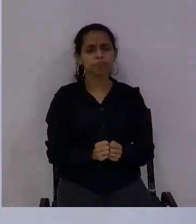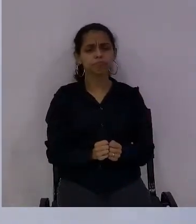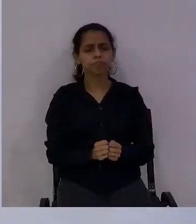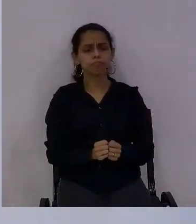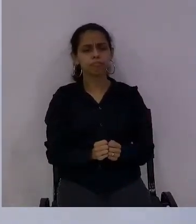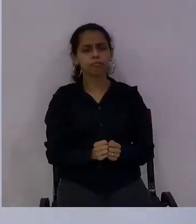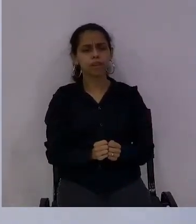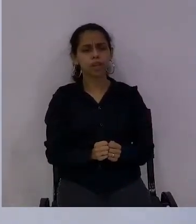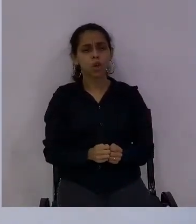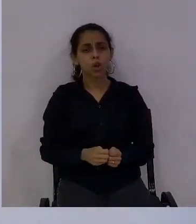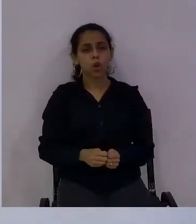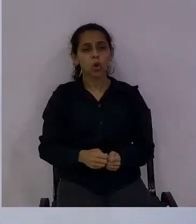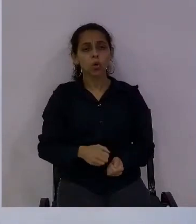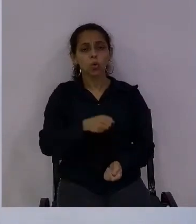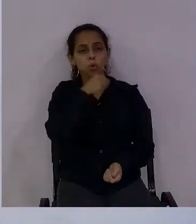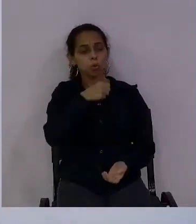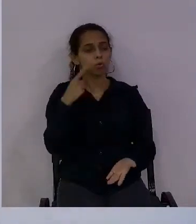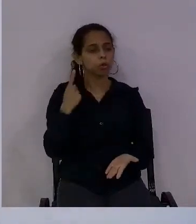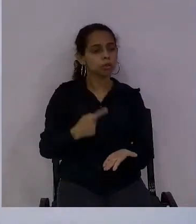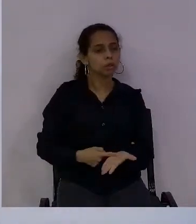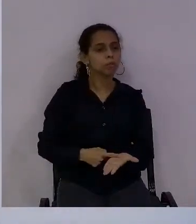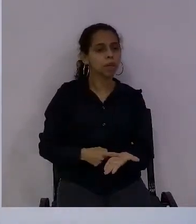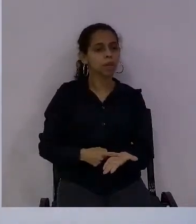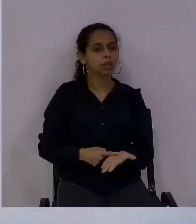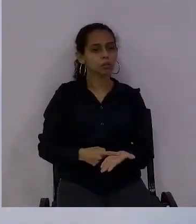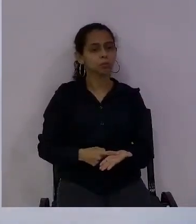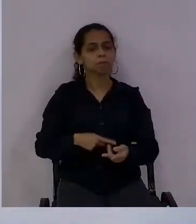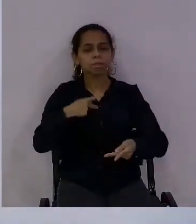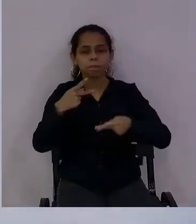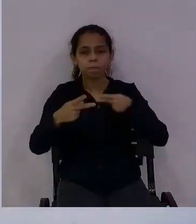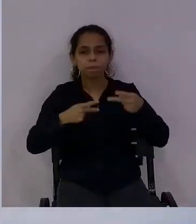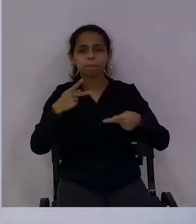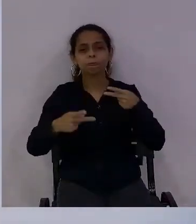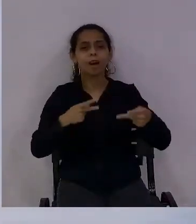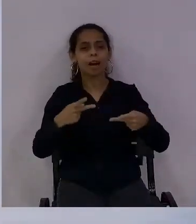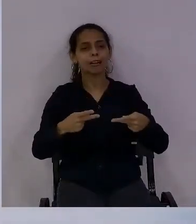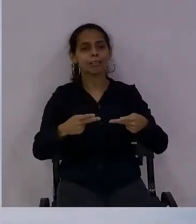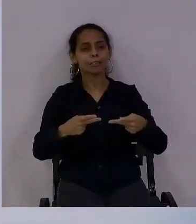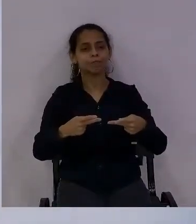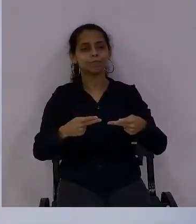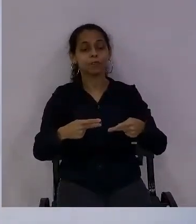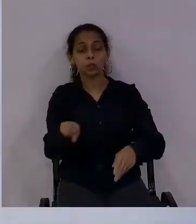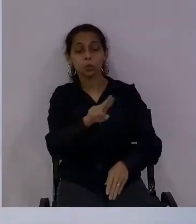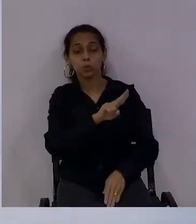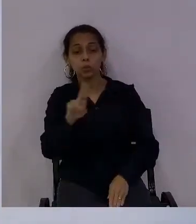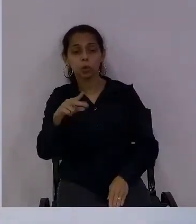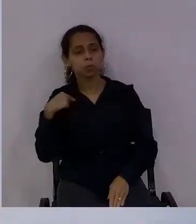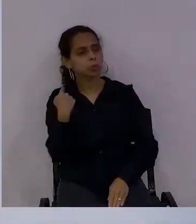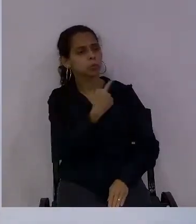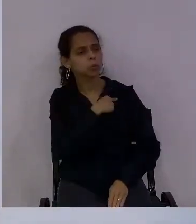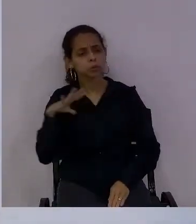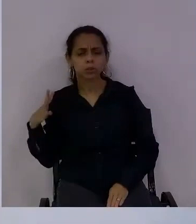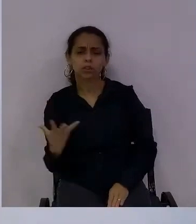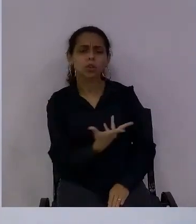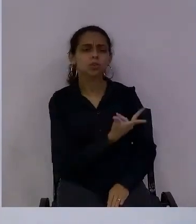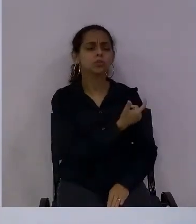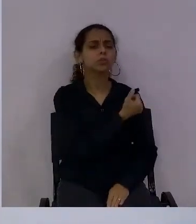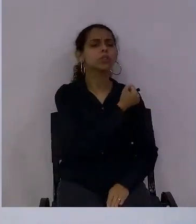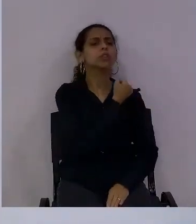ele é feito na língua grega. E a forma como o nome do nosso Salvador